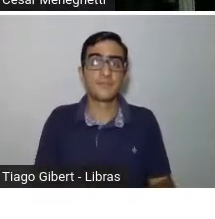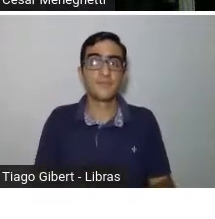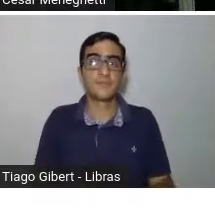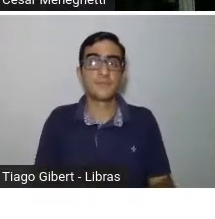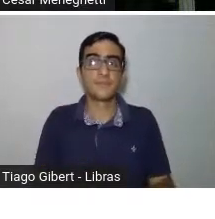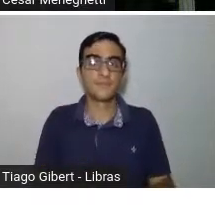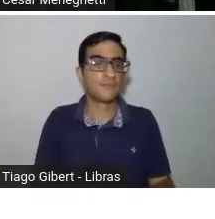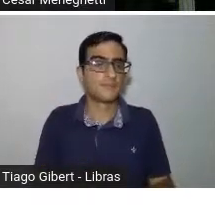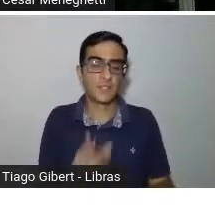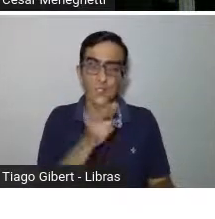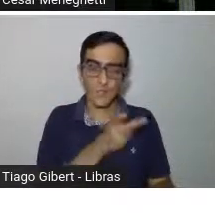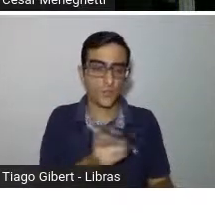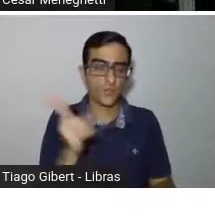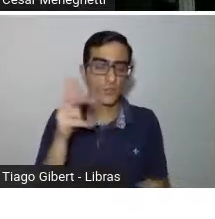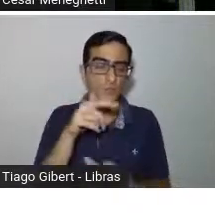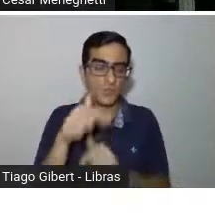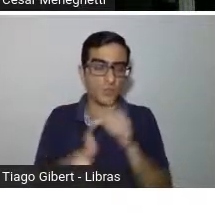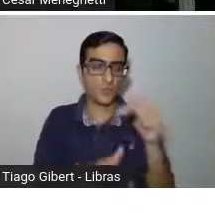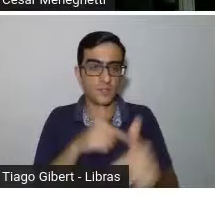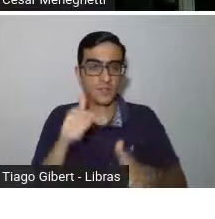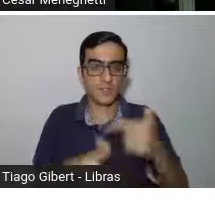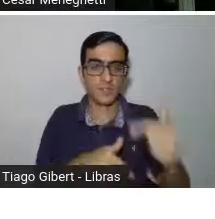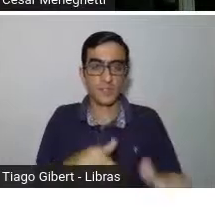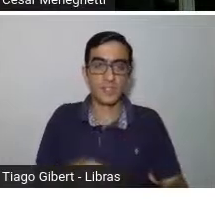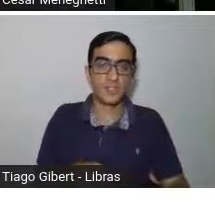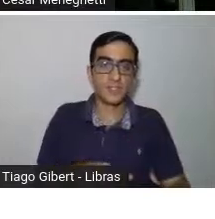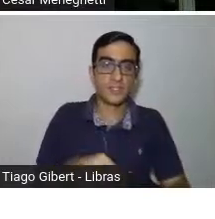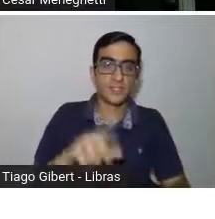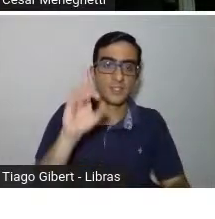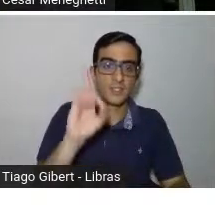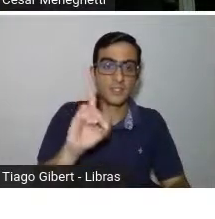e assim por diante. Então, chama